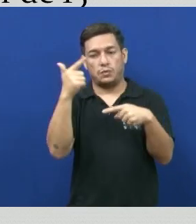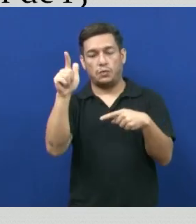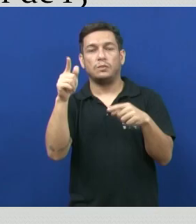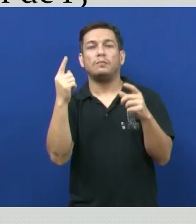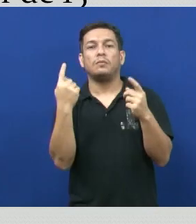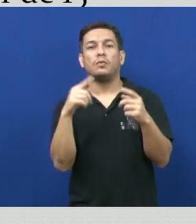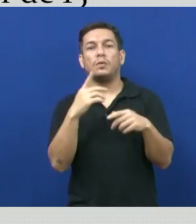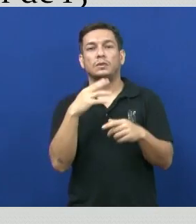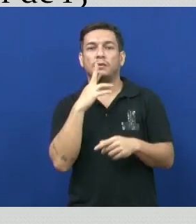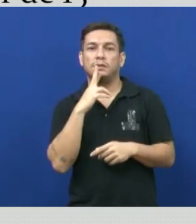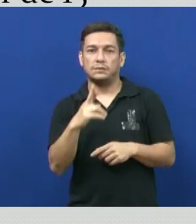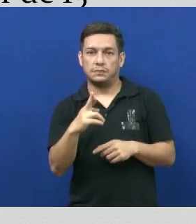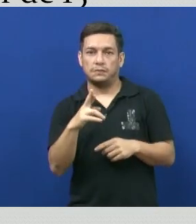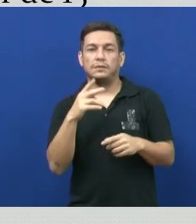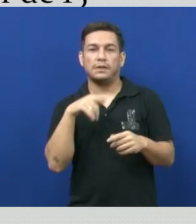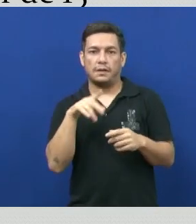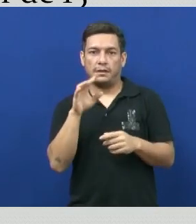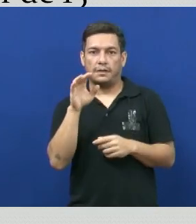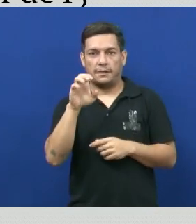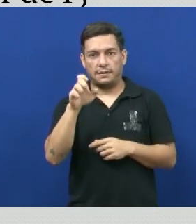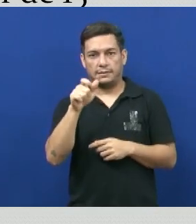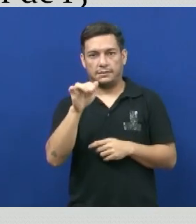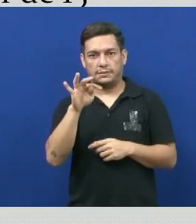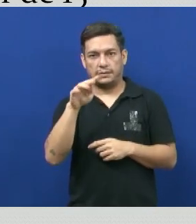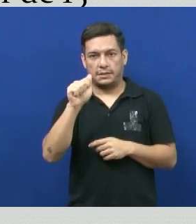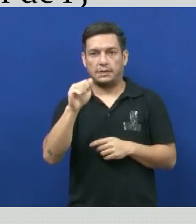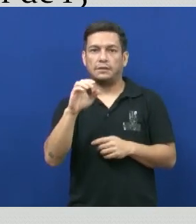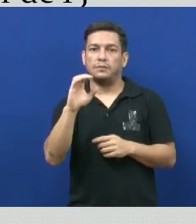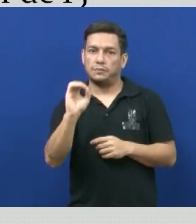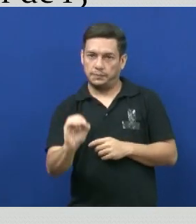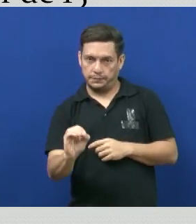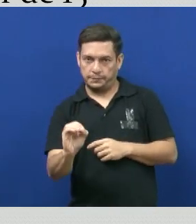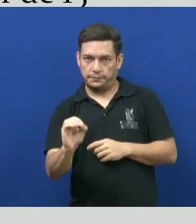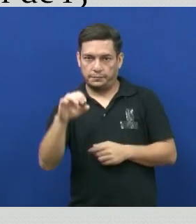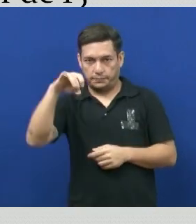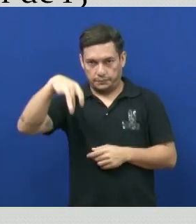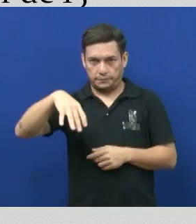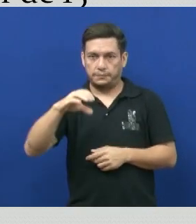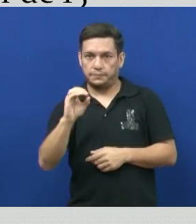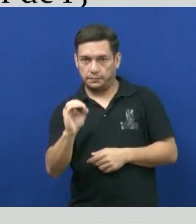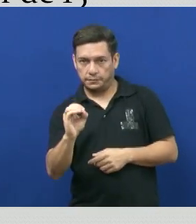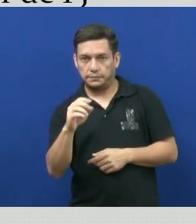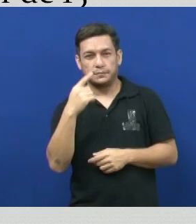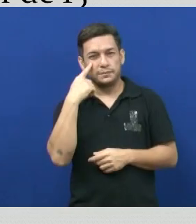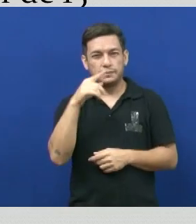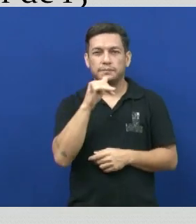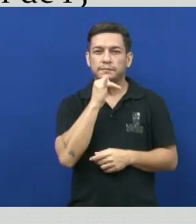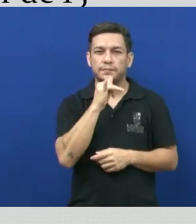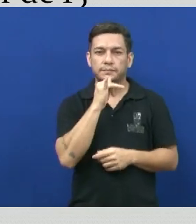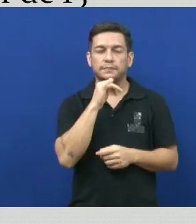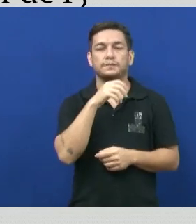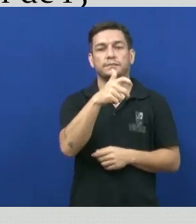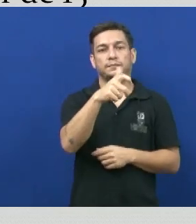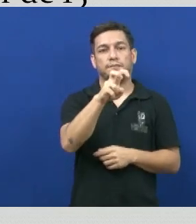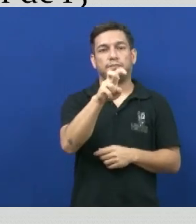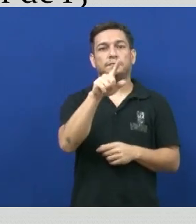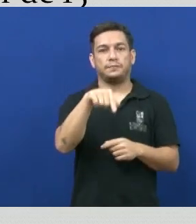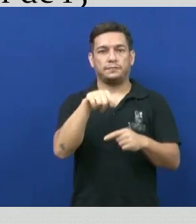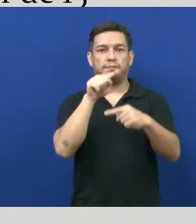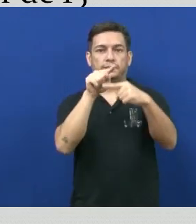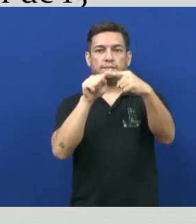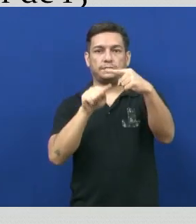a divisão e ela é exata, ou seja, deixa resto zero. Como a gente viu no exemplo, dizemos que o 15 ele